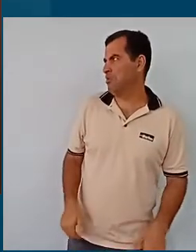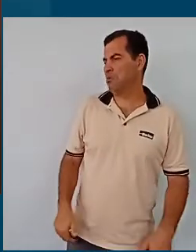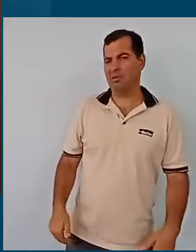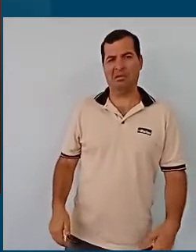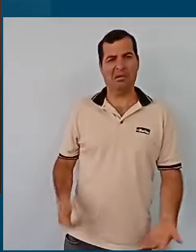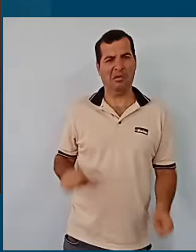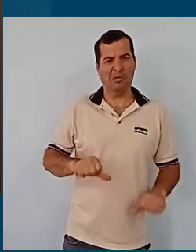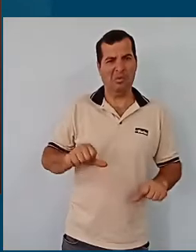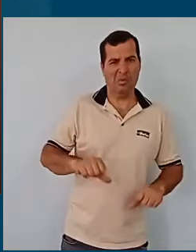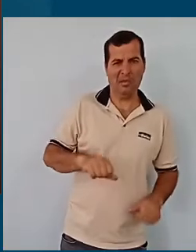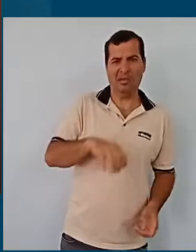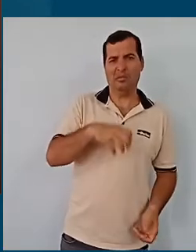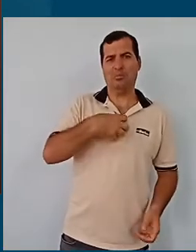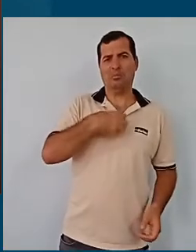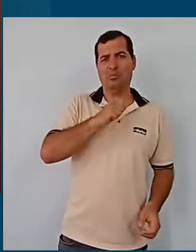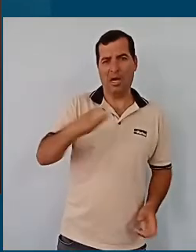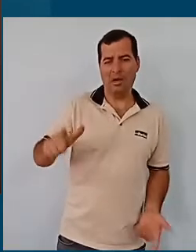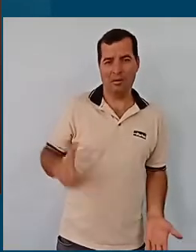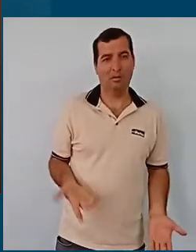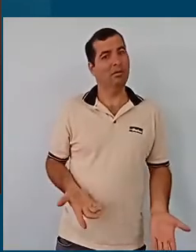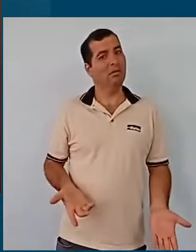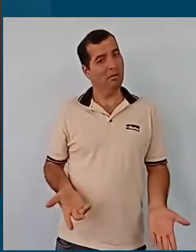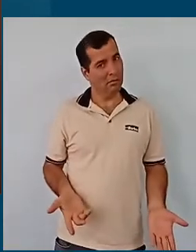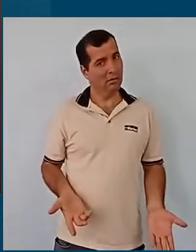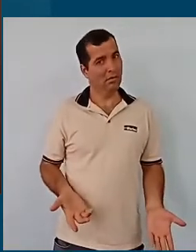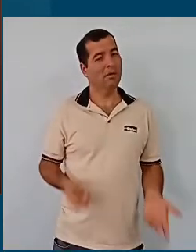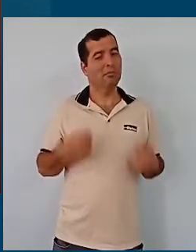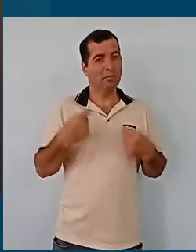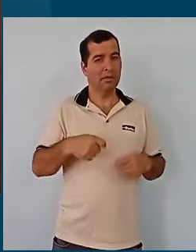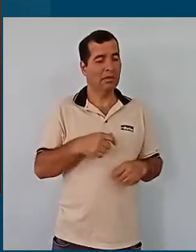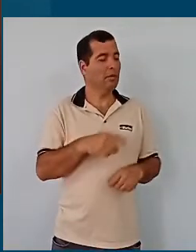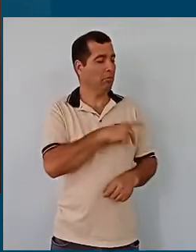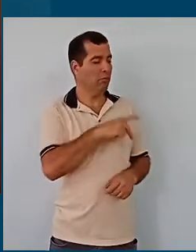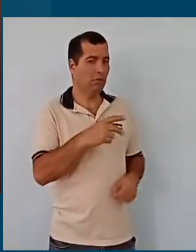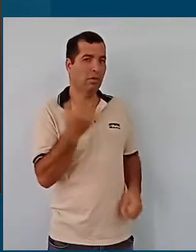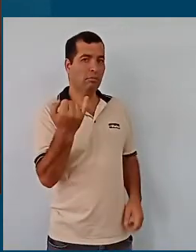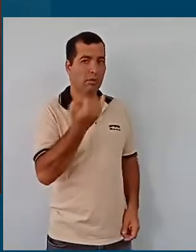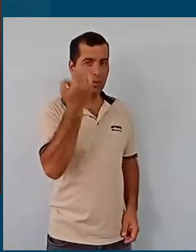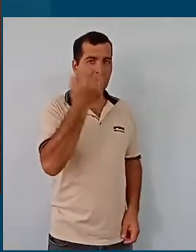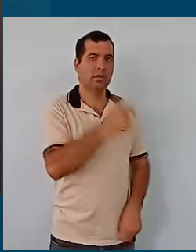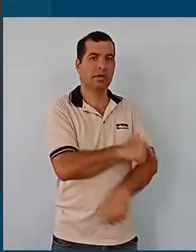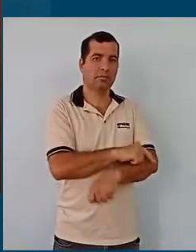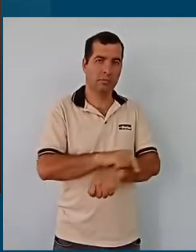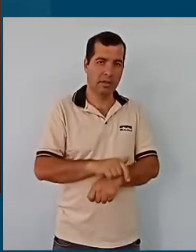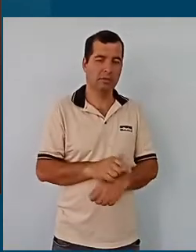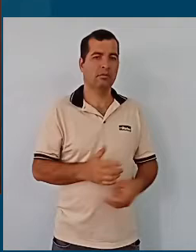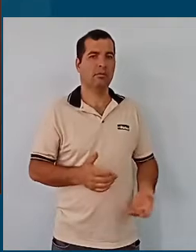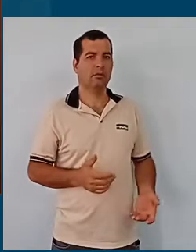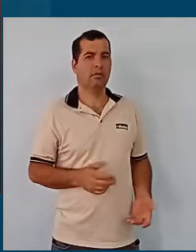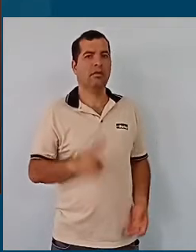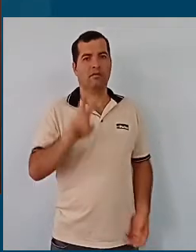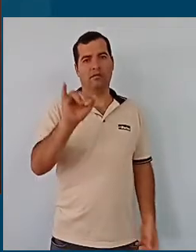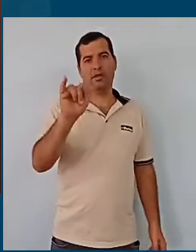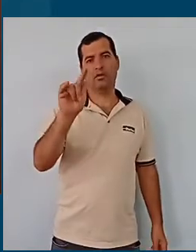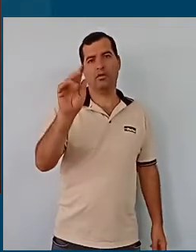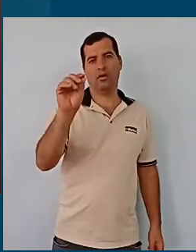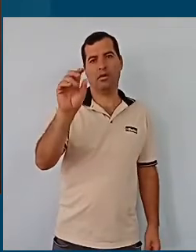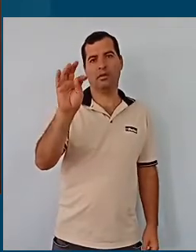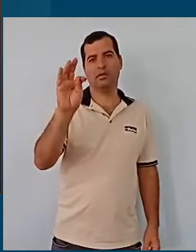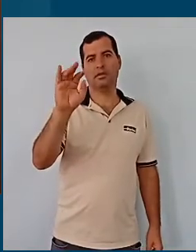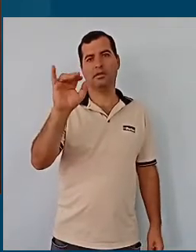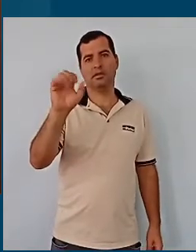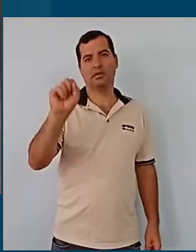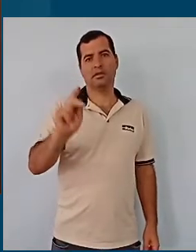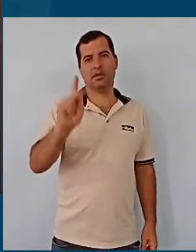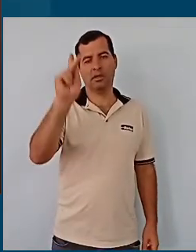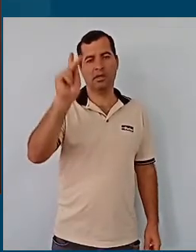O Vygotsky vai dizer, bom, e como se faz tudo isso, né? O Vygotsky vai dizer, uma qualidade, antes de ser própria de cada